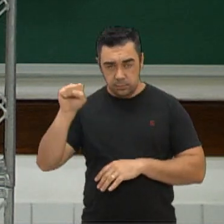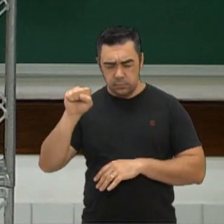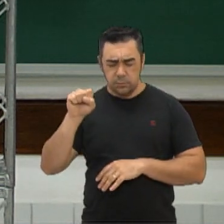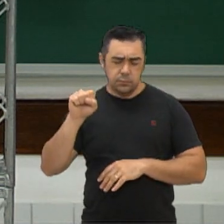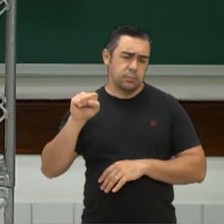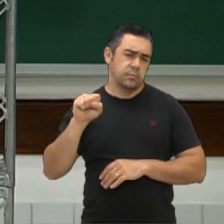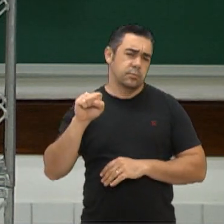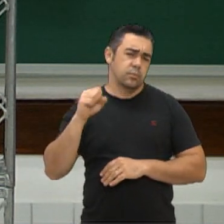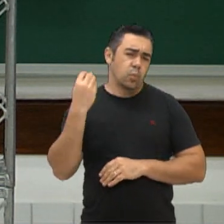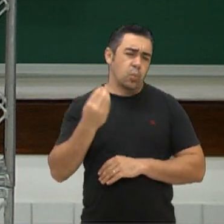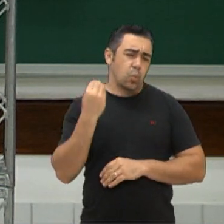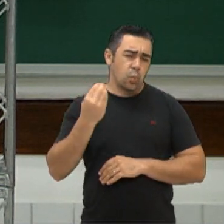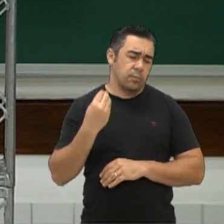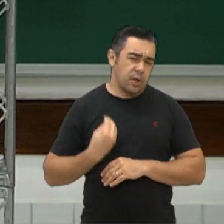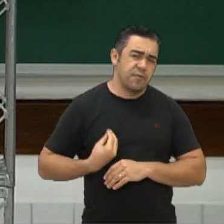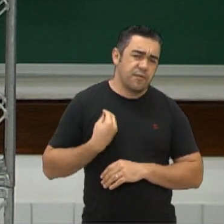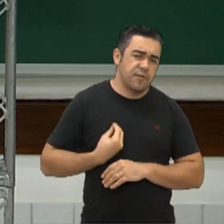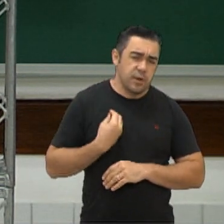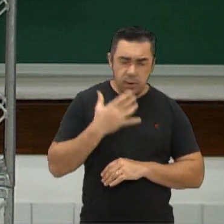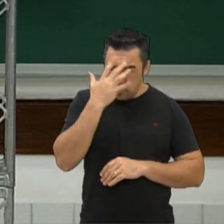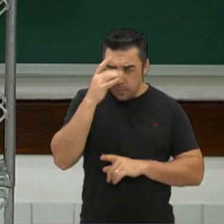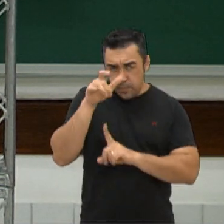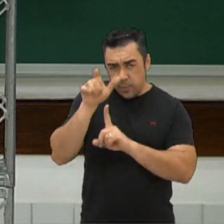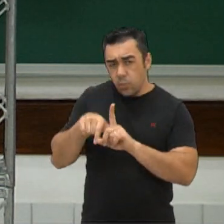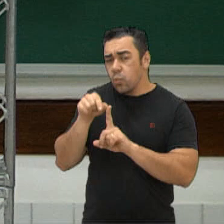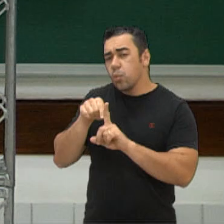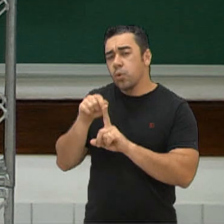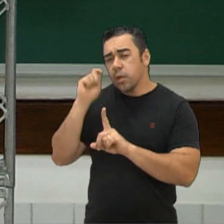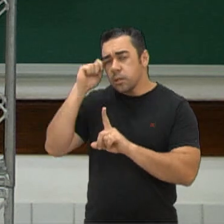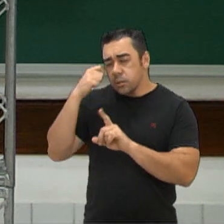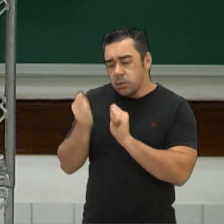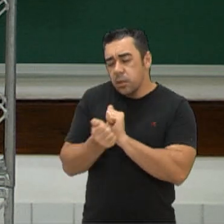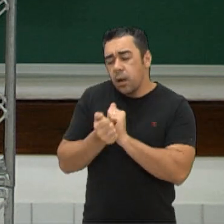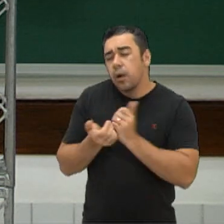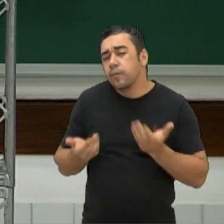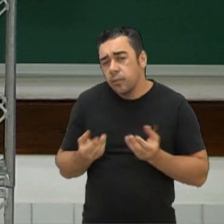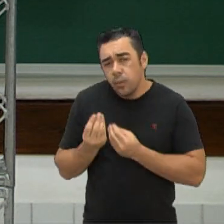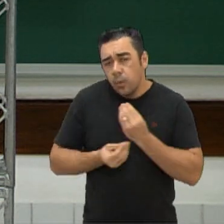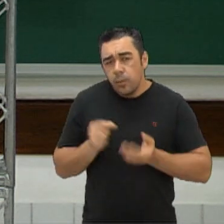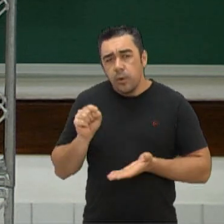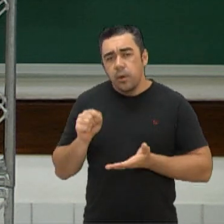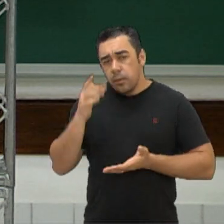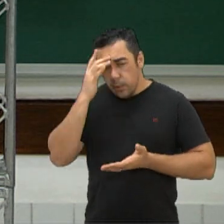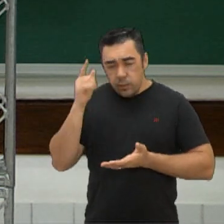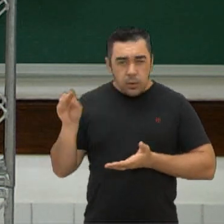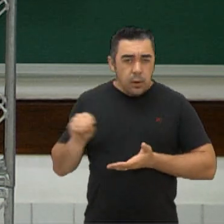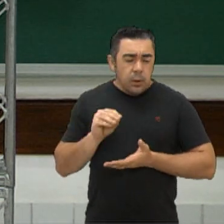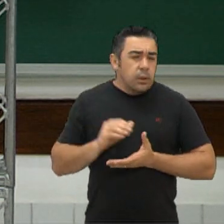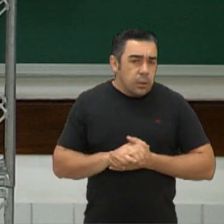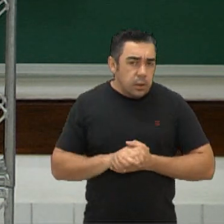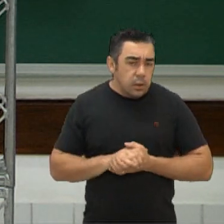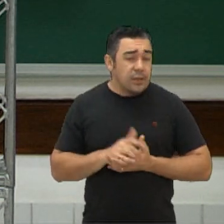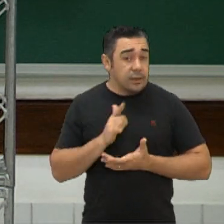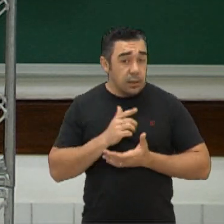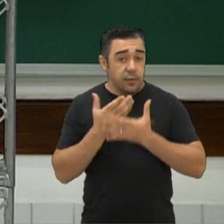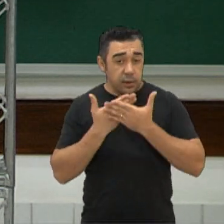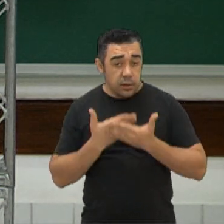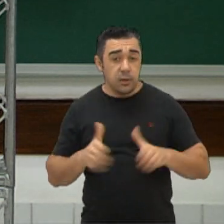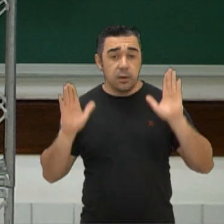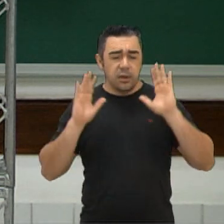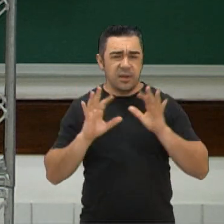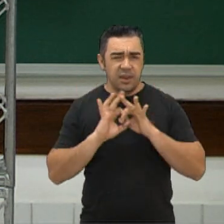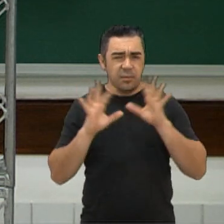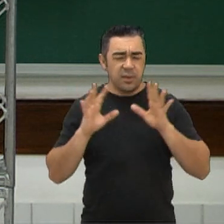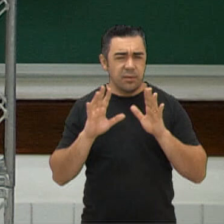Como foi a vida do escravo pós-1888? Como era a vida desse africano? A escravidão ela foi abolida, mas